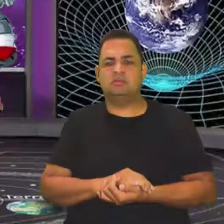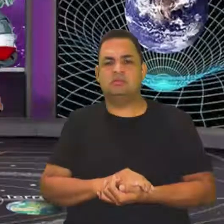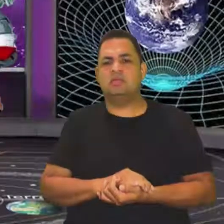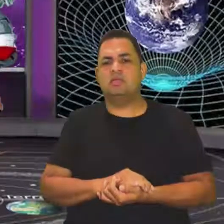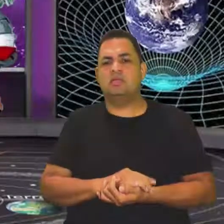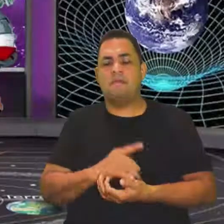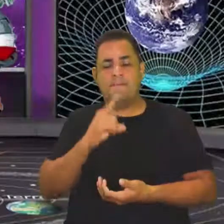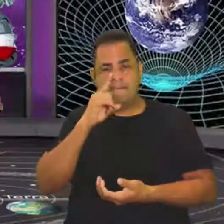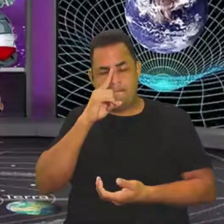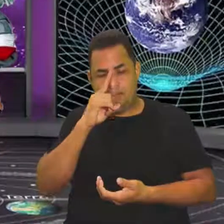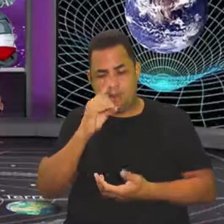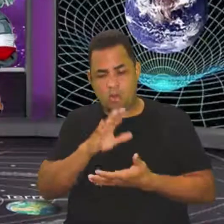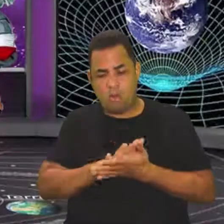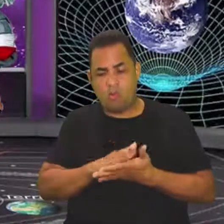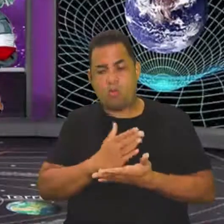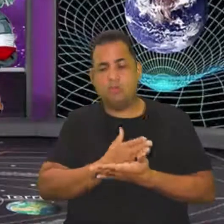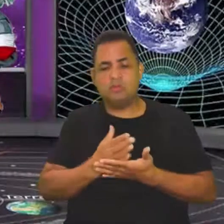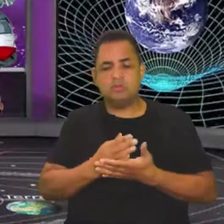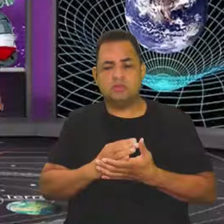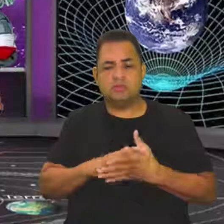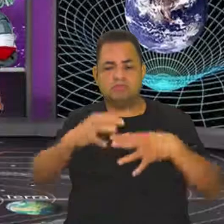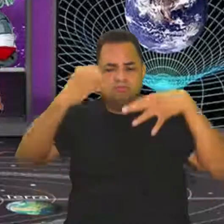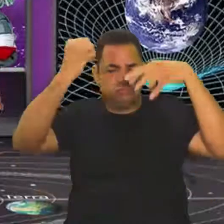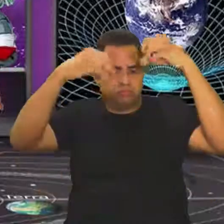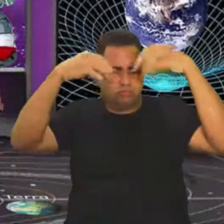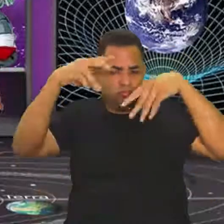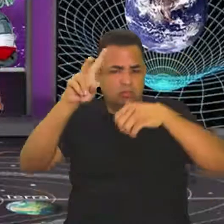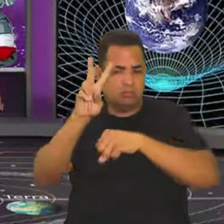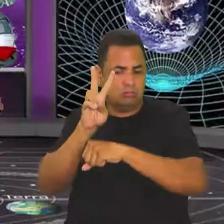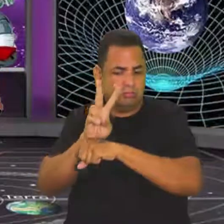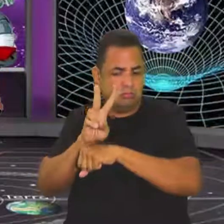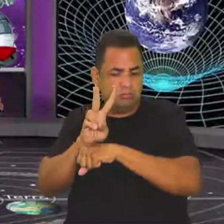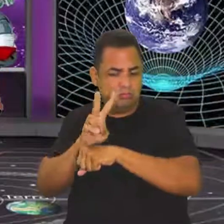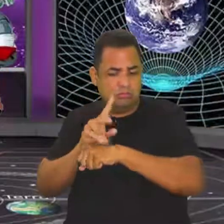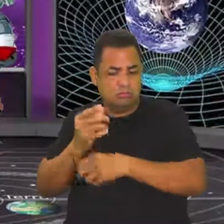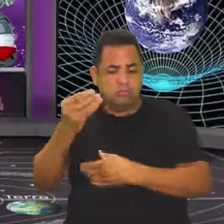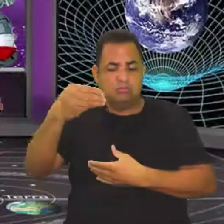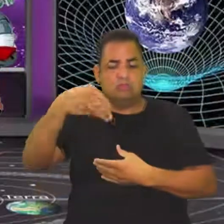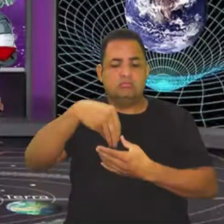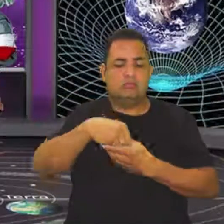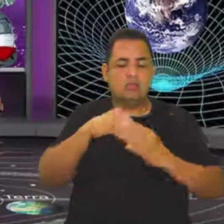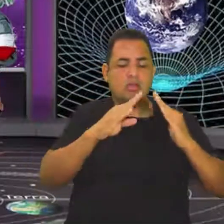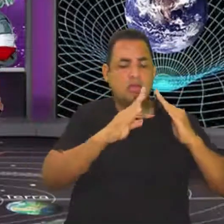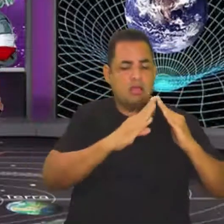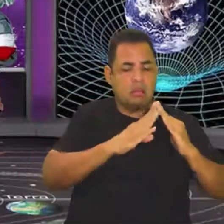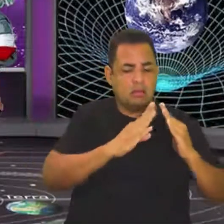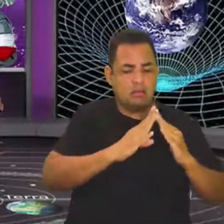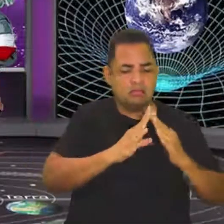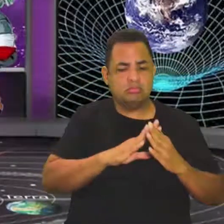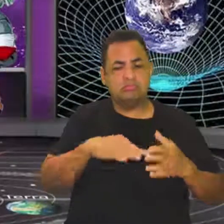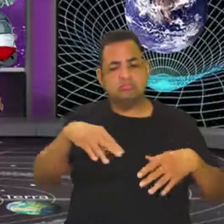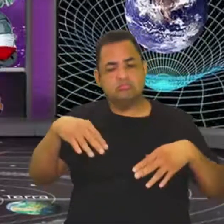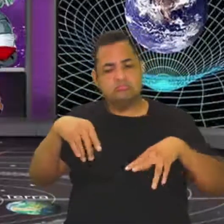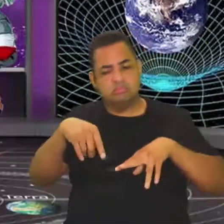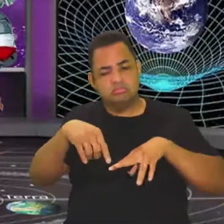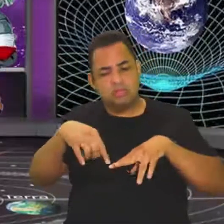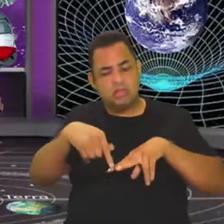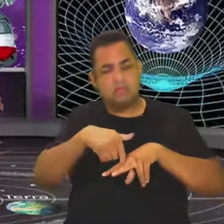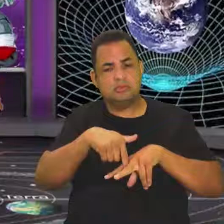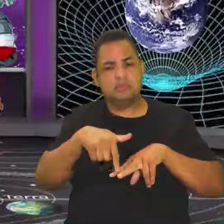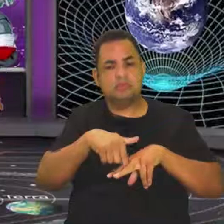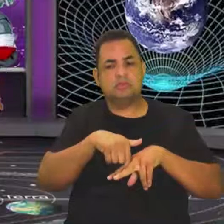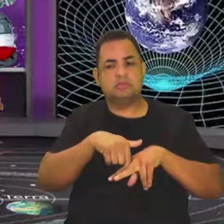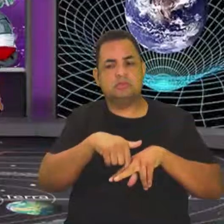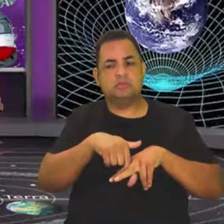Começou a chover, está caindo raio, se proteja, vá para dentro da casa, coloque uma sandália, se preferir. Mas,